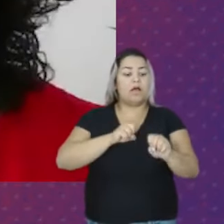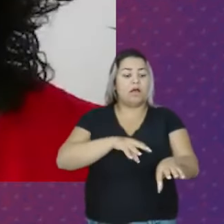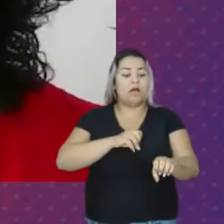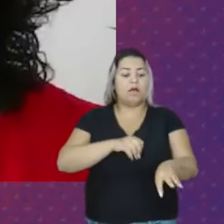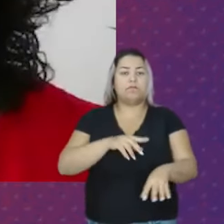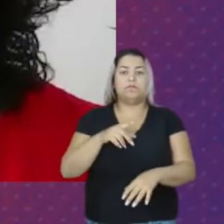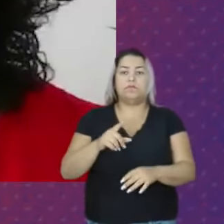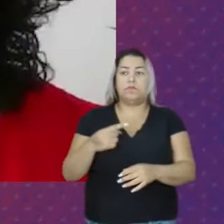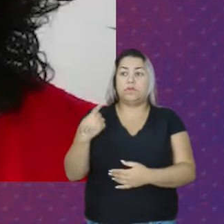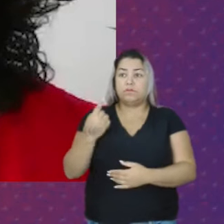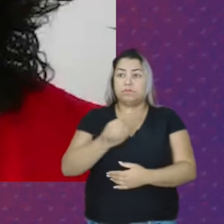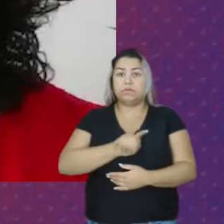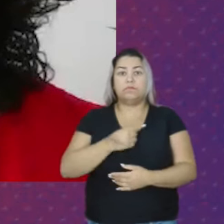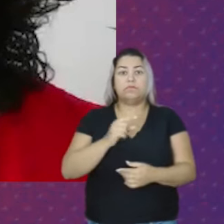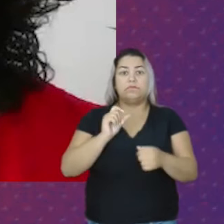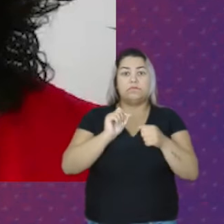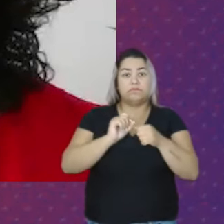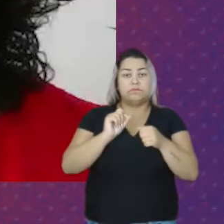um